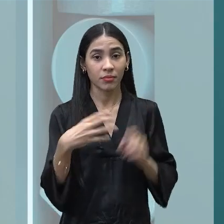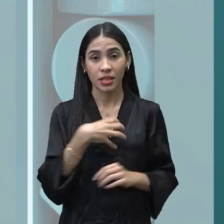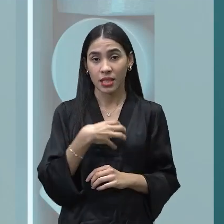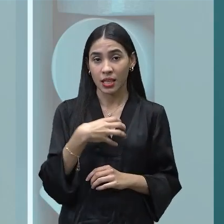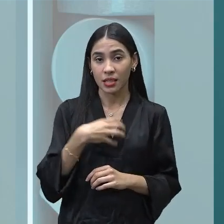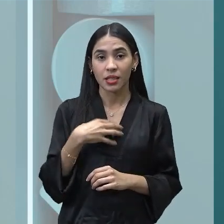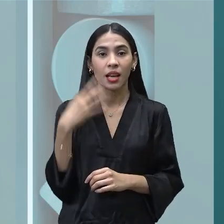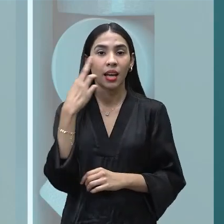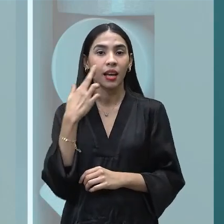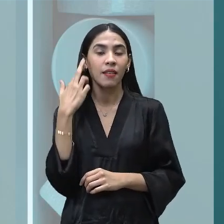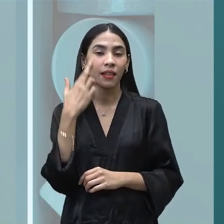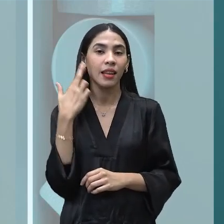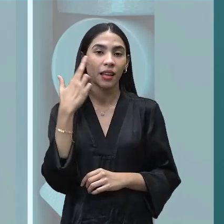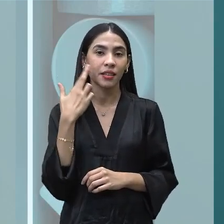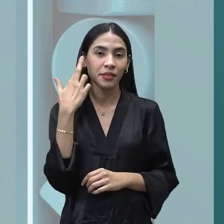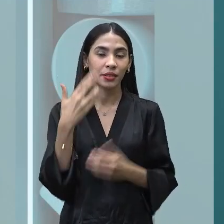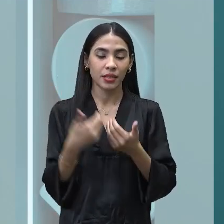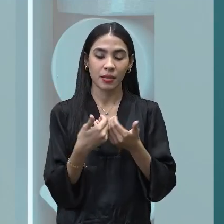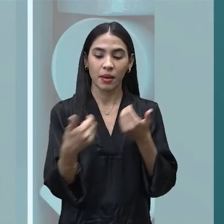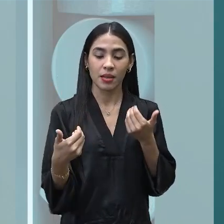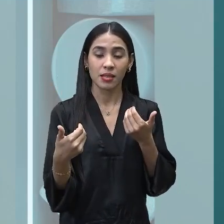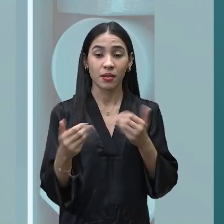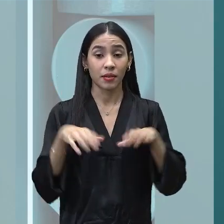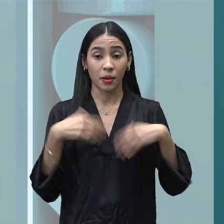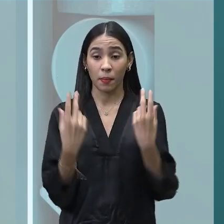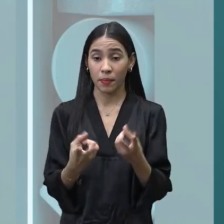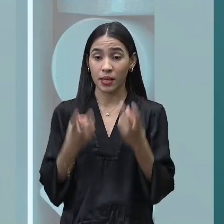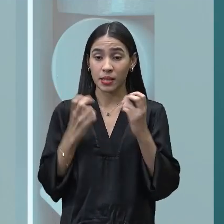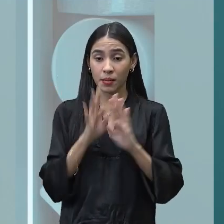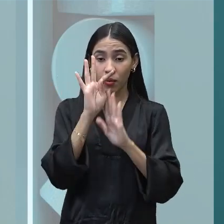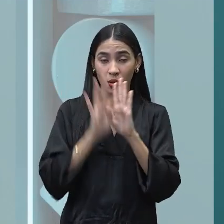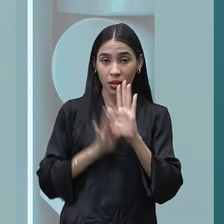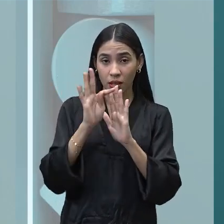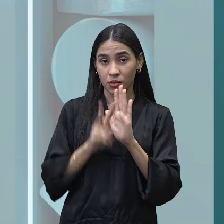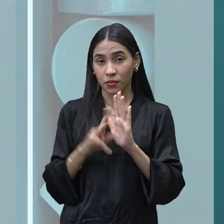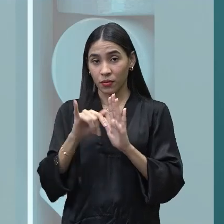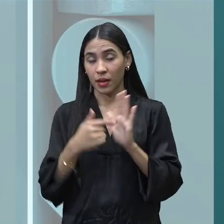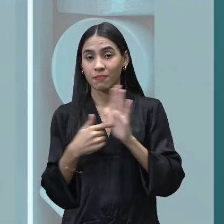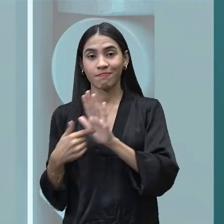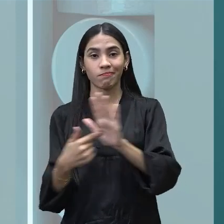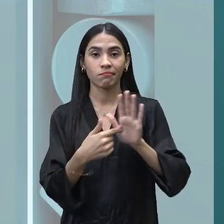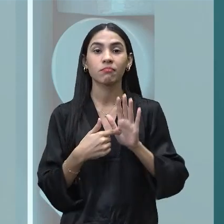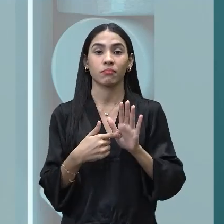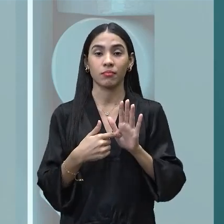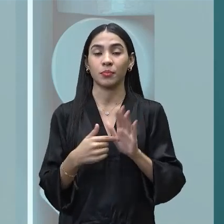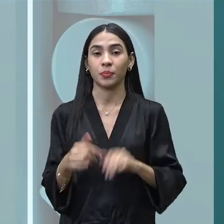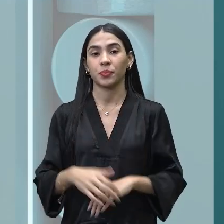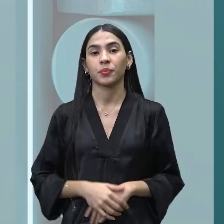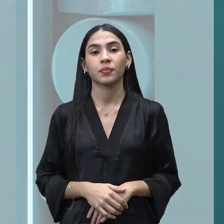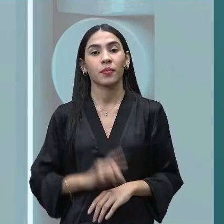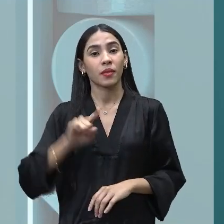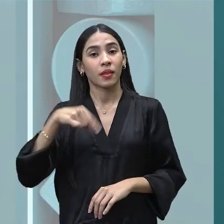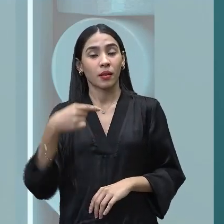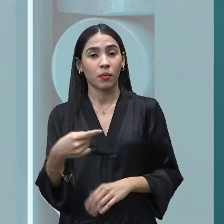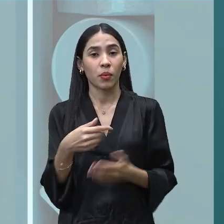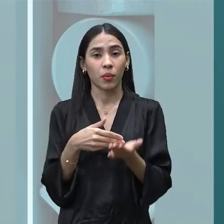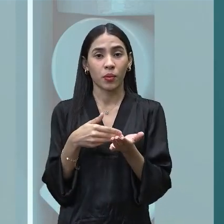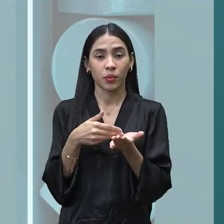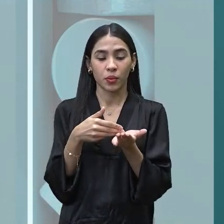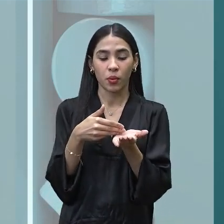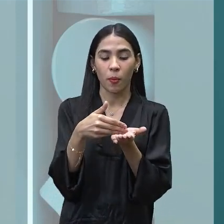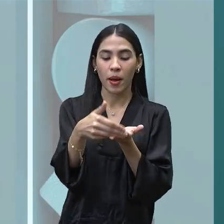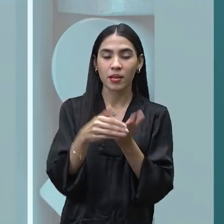a refletir sobre essa separação. Então perceba que o texto traz isso para a gente. E logo no início